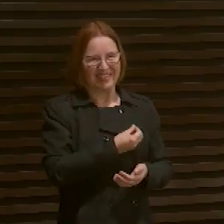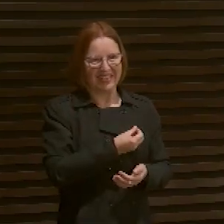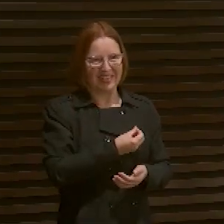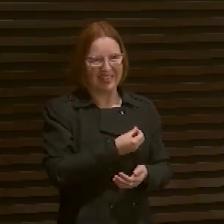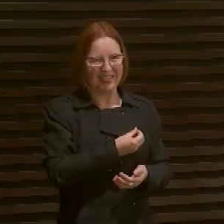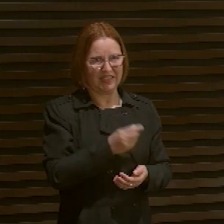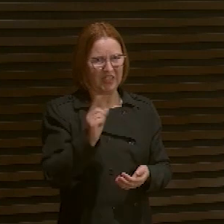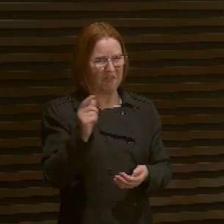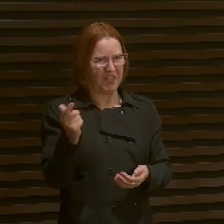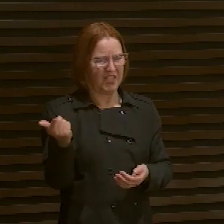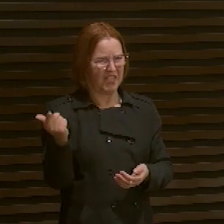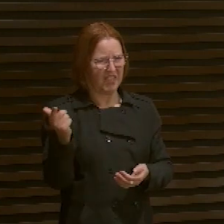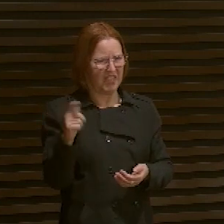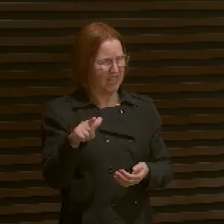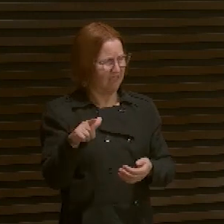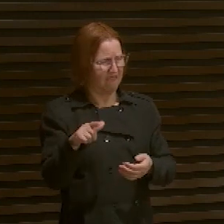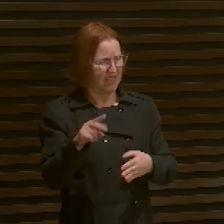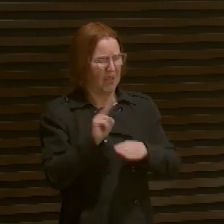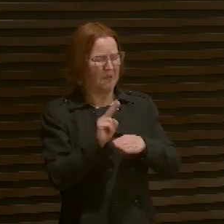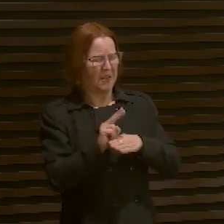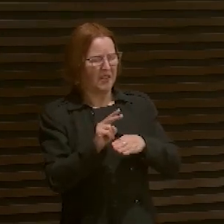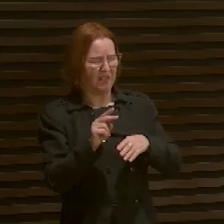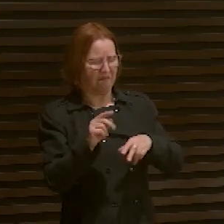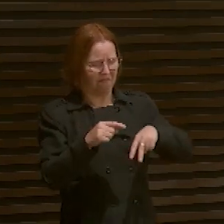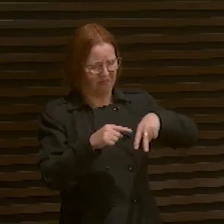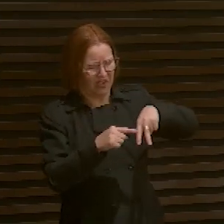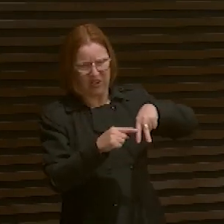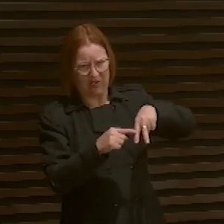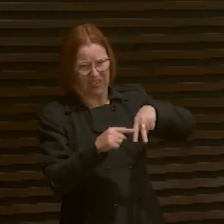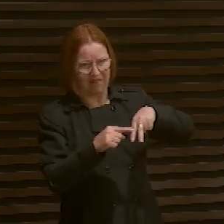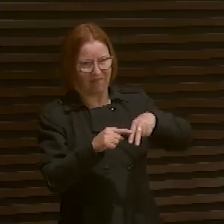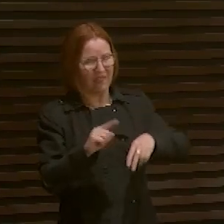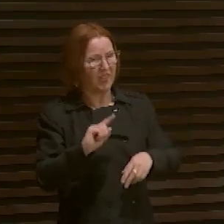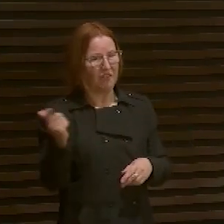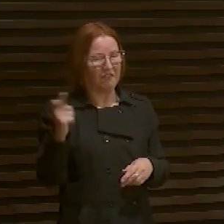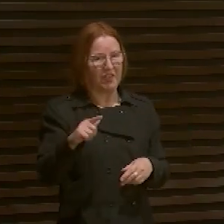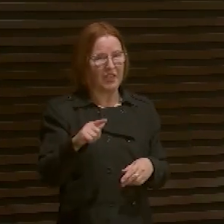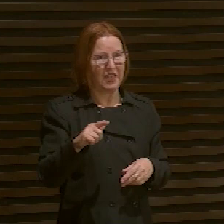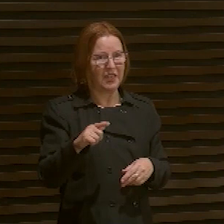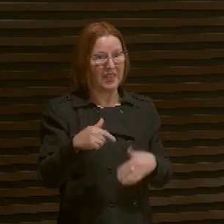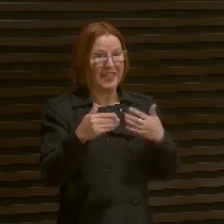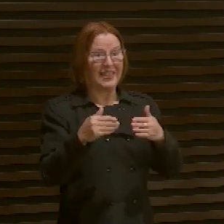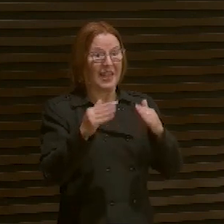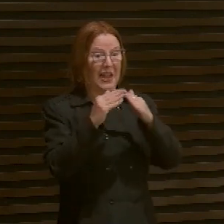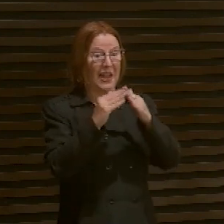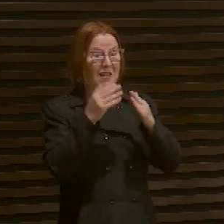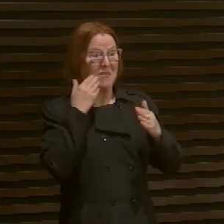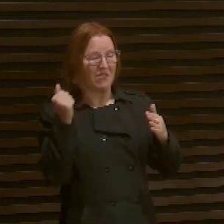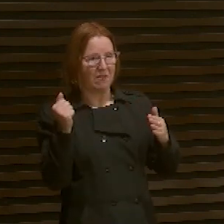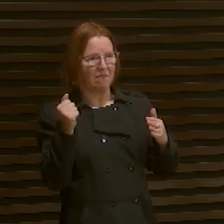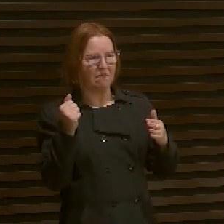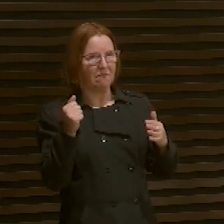Não vim cuidar do seu Joanete. Eu não vim aqui cuidar para você ter uma casa melhor, ainda que ele faça essas